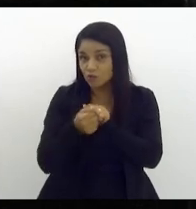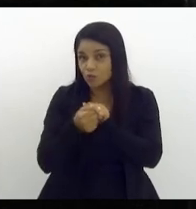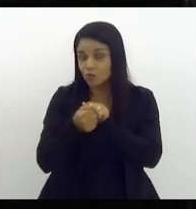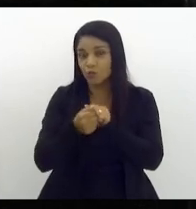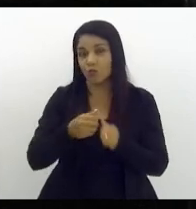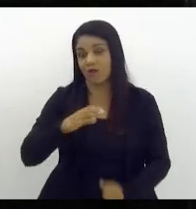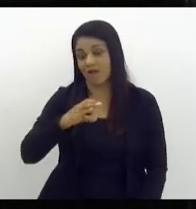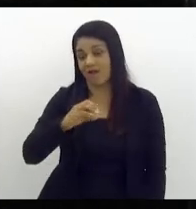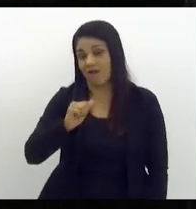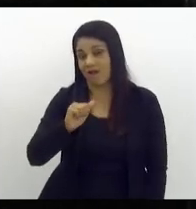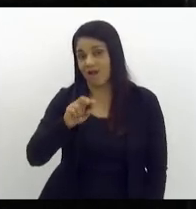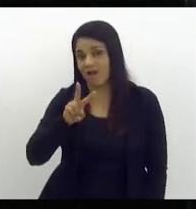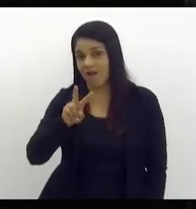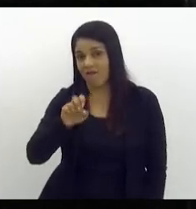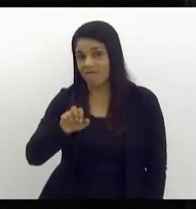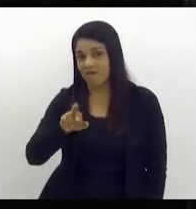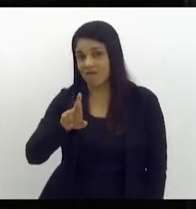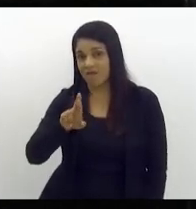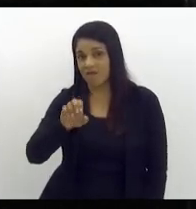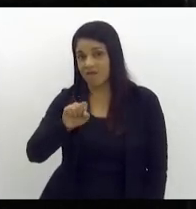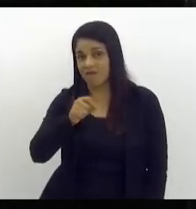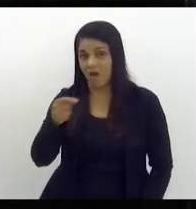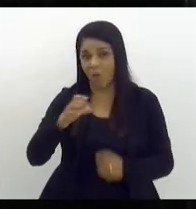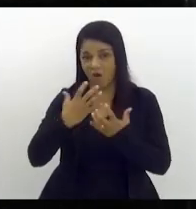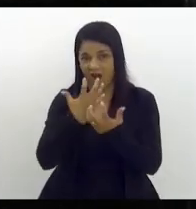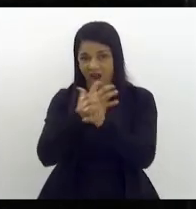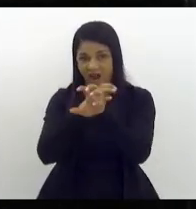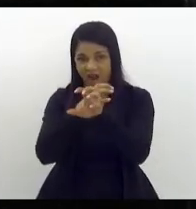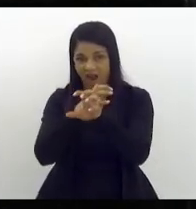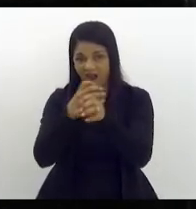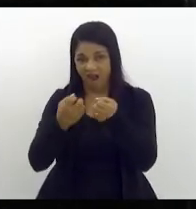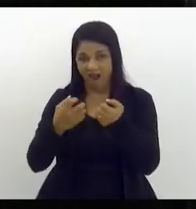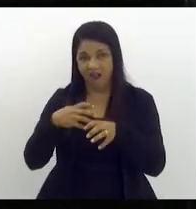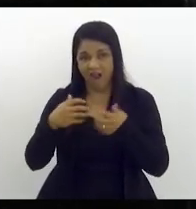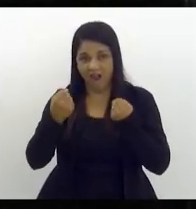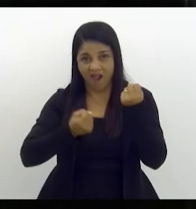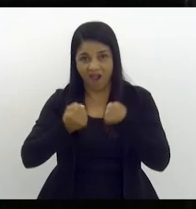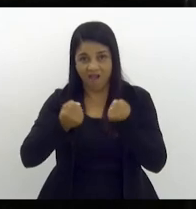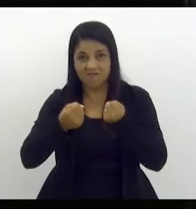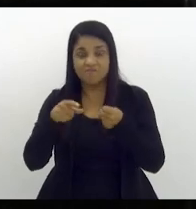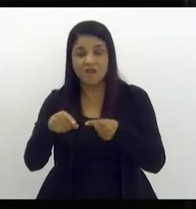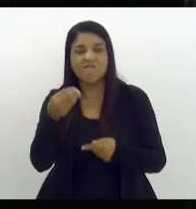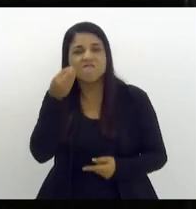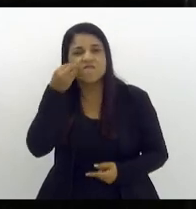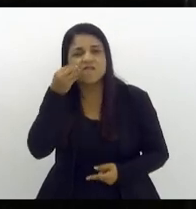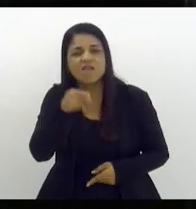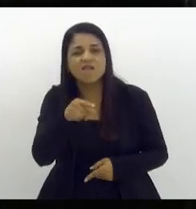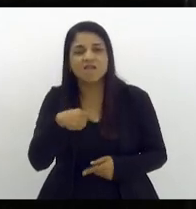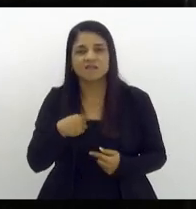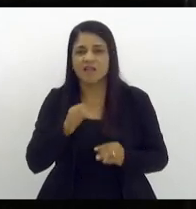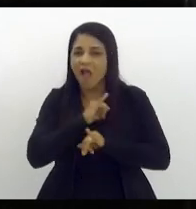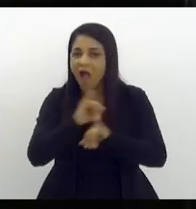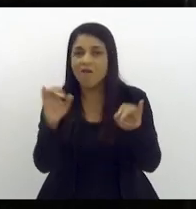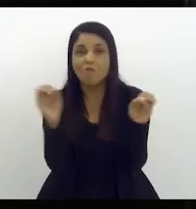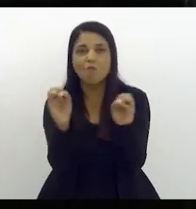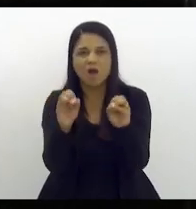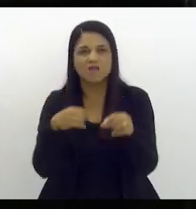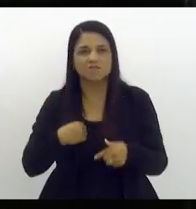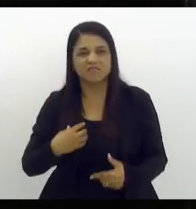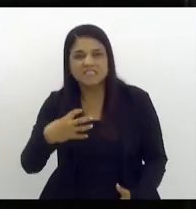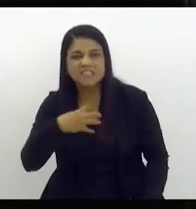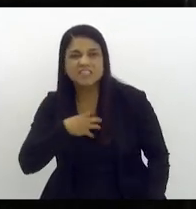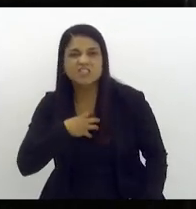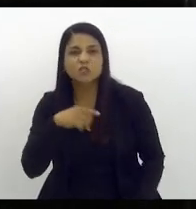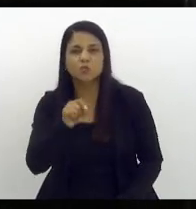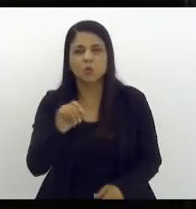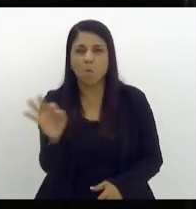caveirão, mas entrasse sem avisar, para ver a realidade que os nossos policiais vivem, para ver o que, que eles passam e o